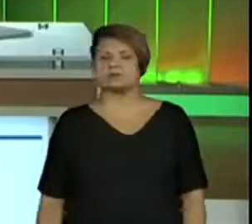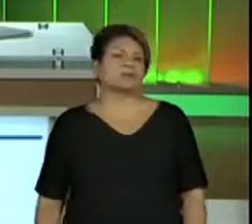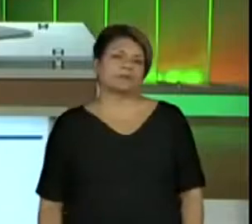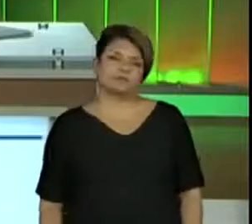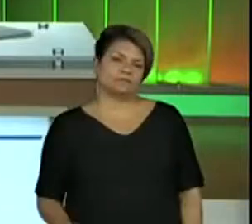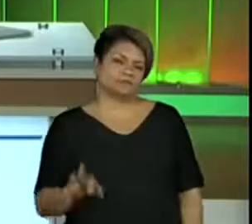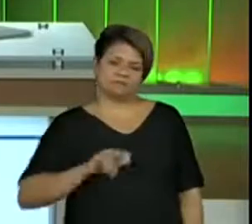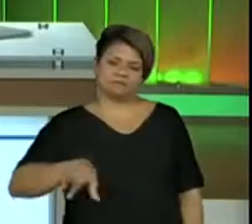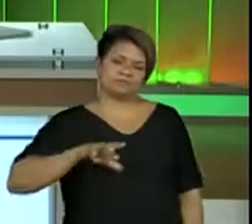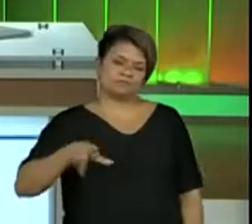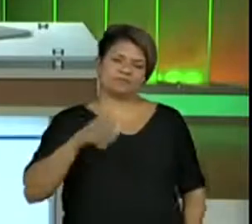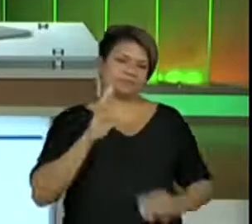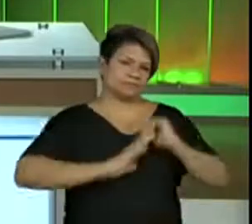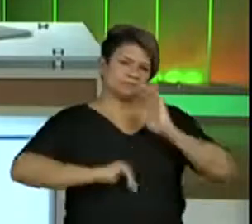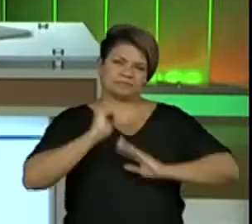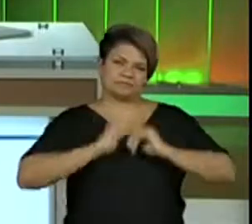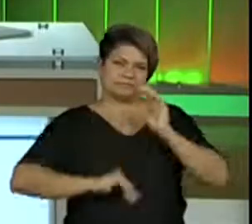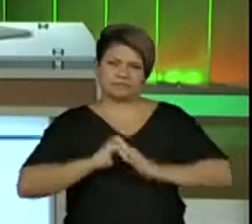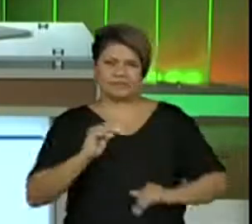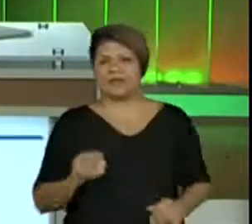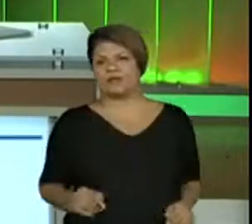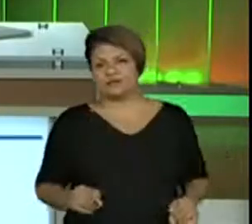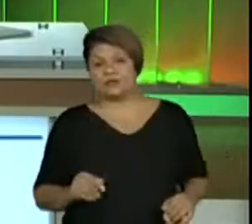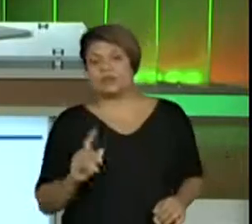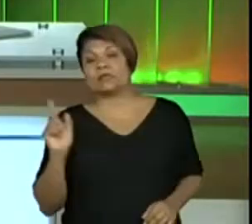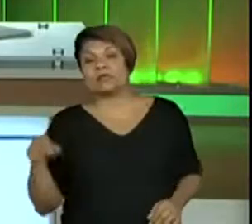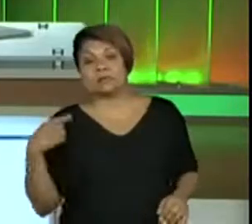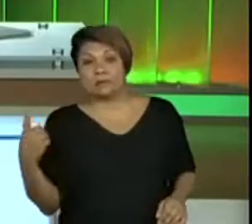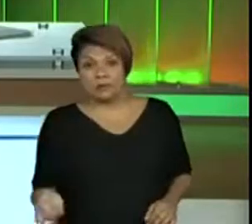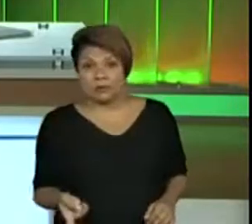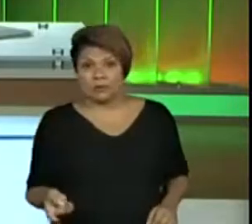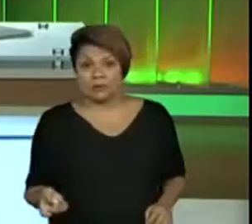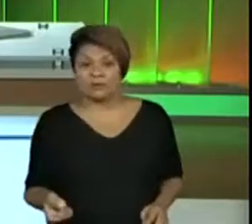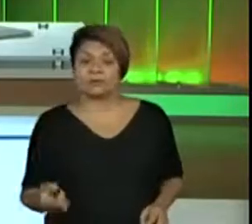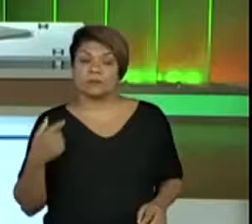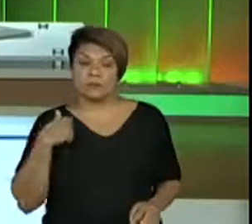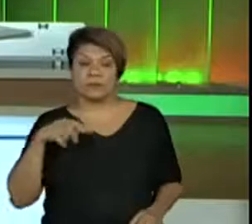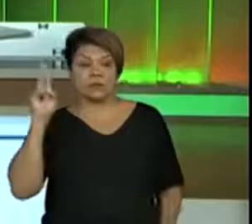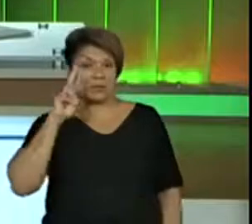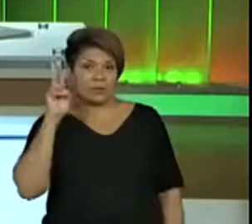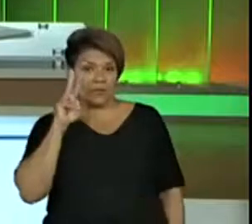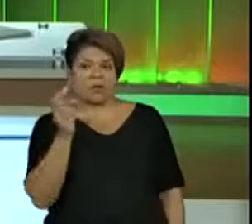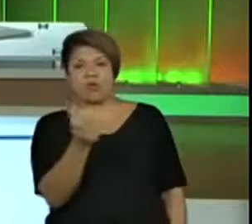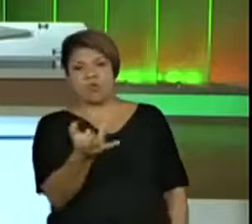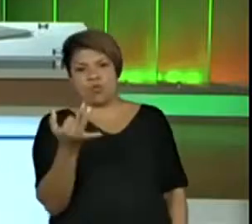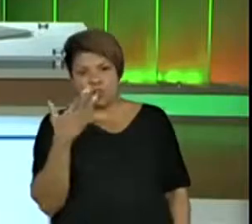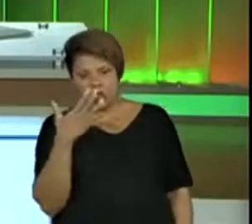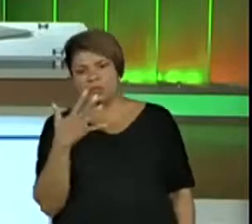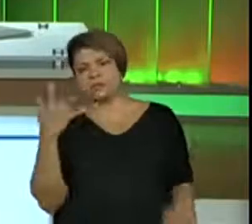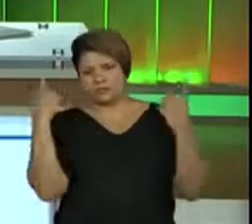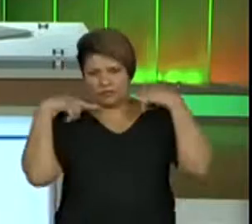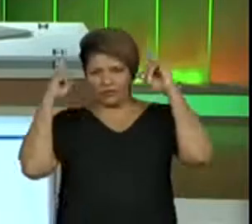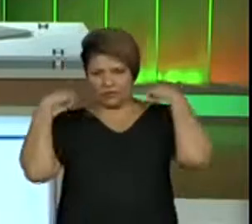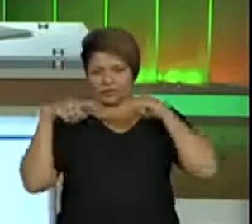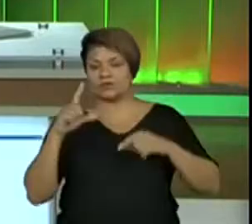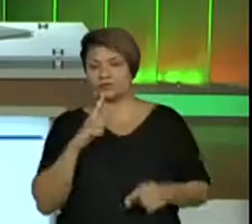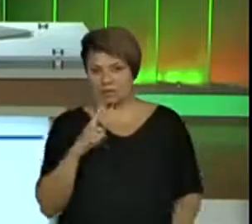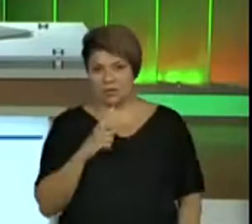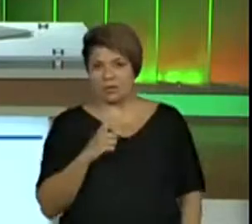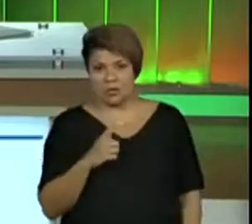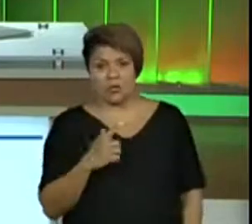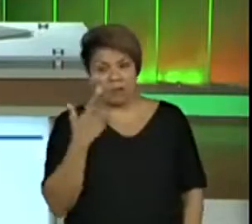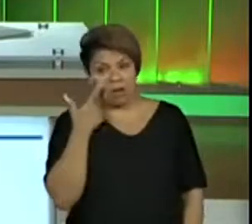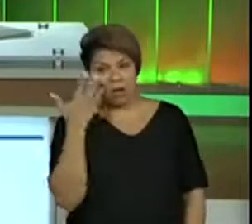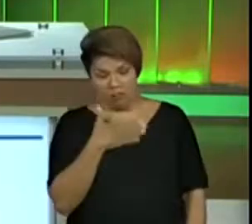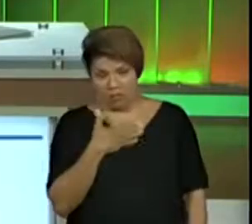Não, não era muito prático, não é? E depois, para eu lembrar quantas ovelhas eu tinha e para eu poder conferir